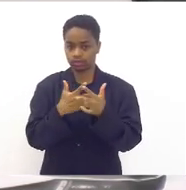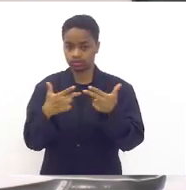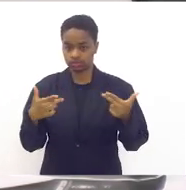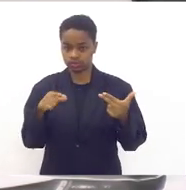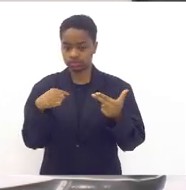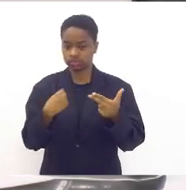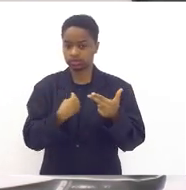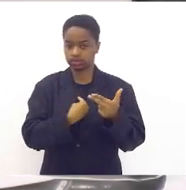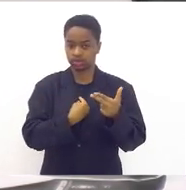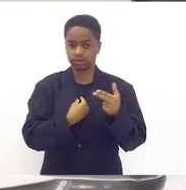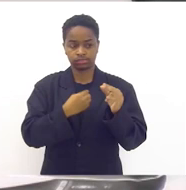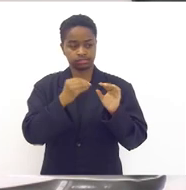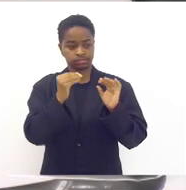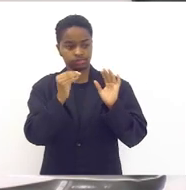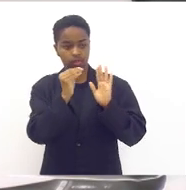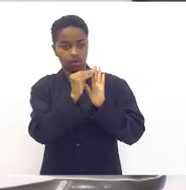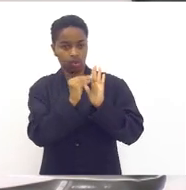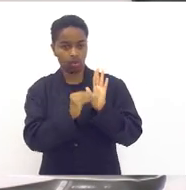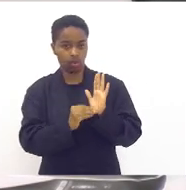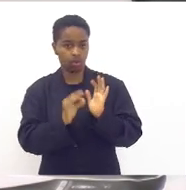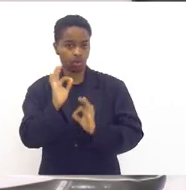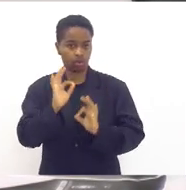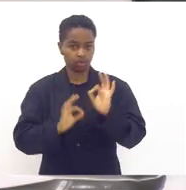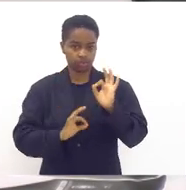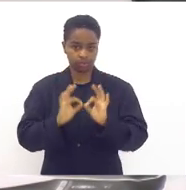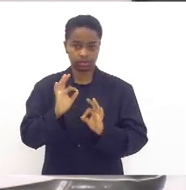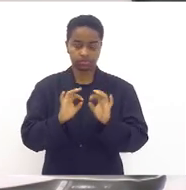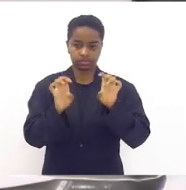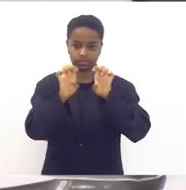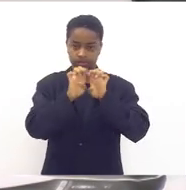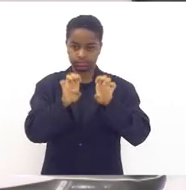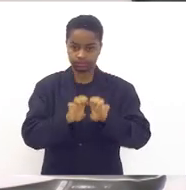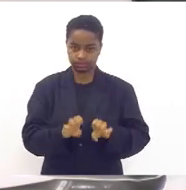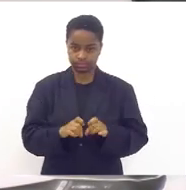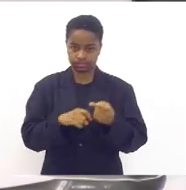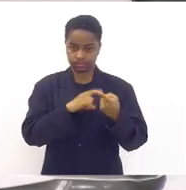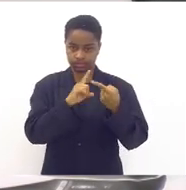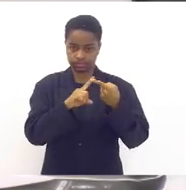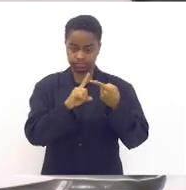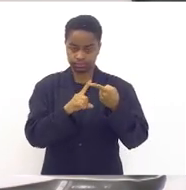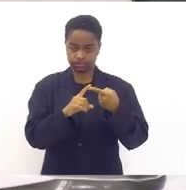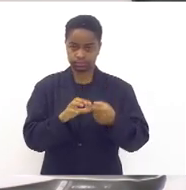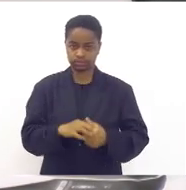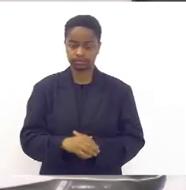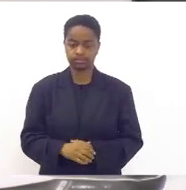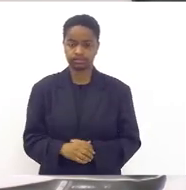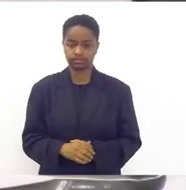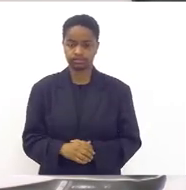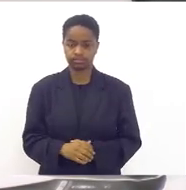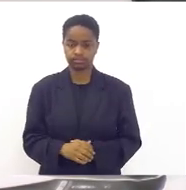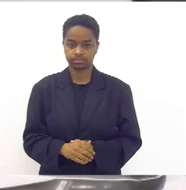coloca aqui de forma estrutural e algumas providências, né? Primeira pergunta.